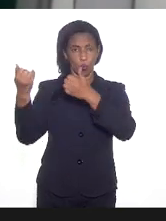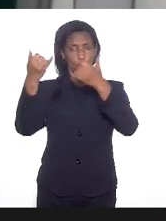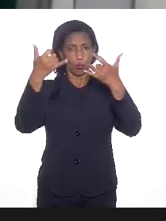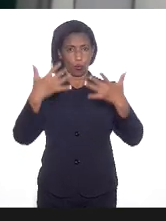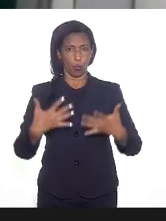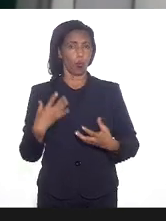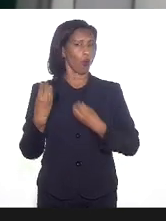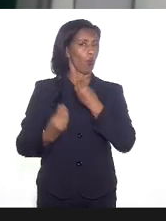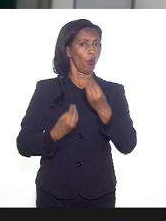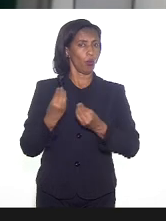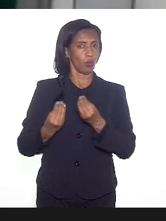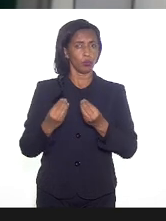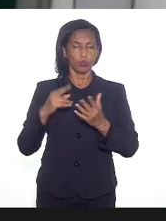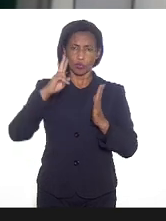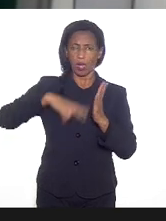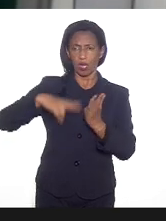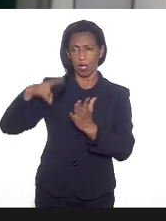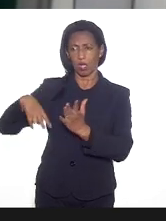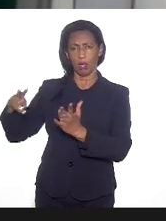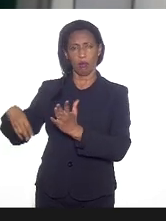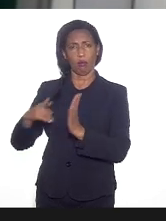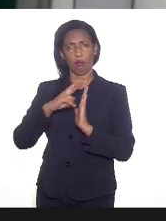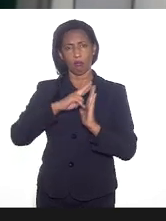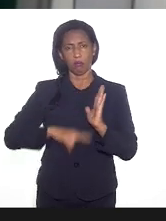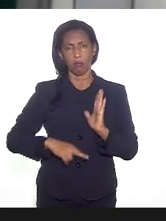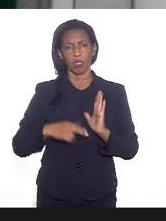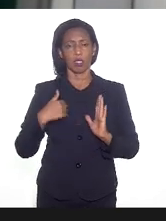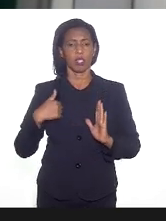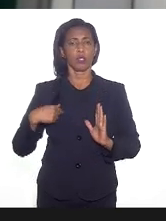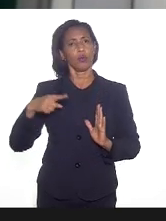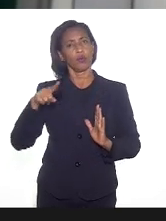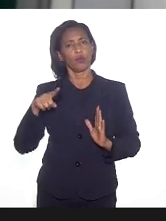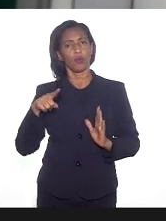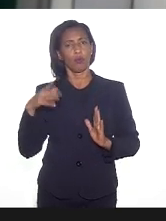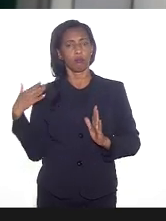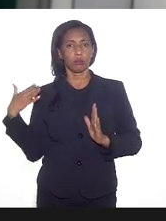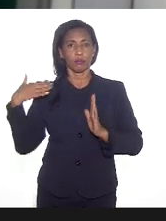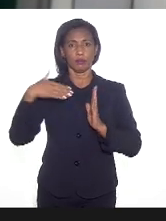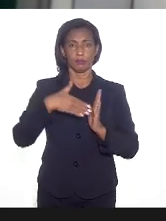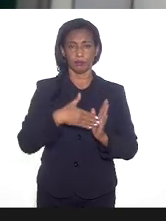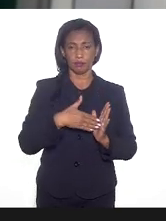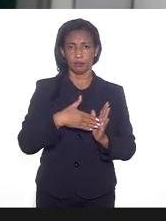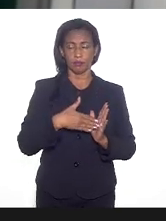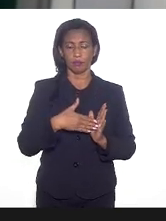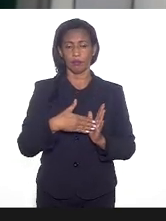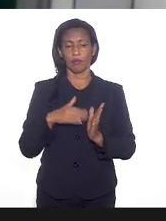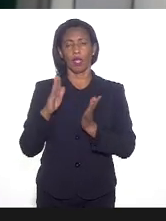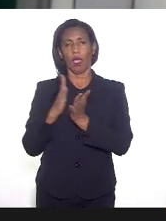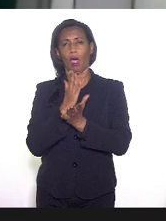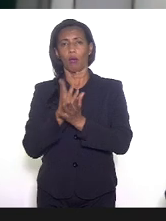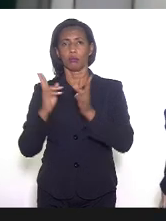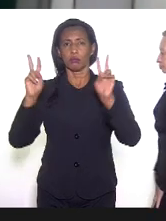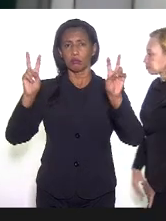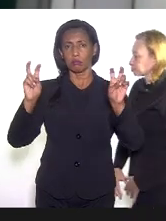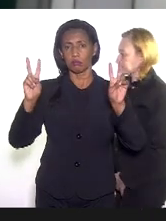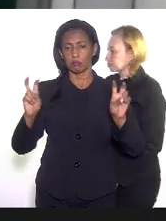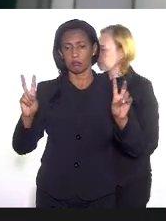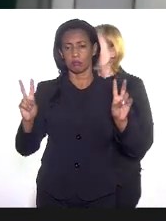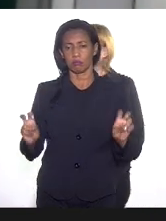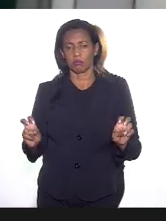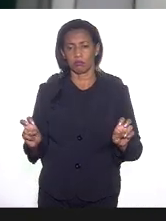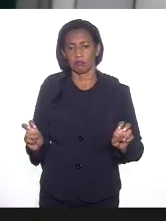Flávio, todos já leram o relatório, né? E eu vou, talvez, enfatizar alguns aspectos que me parecem